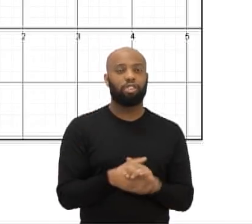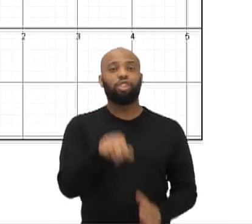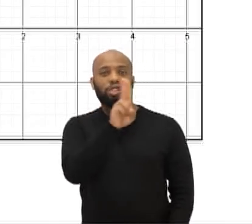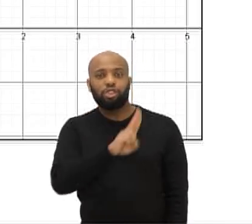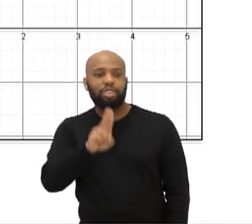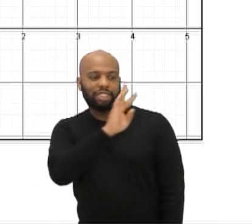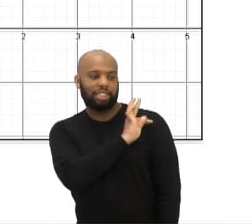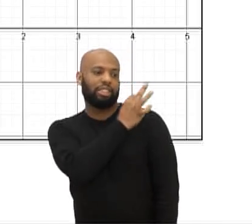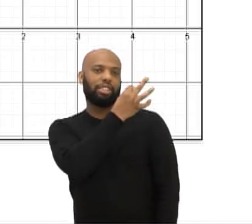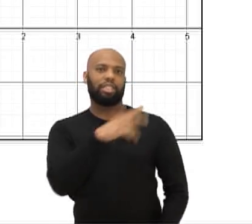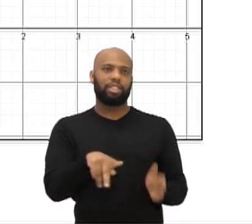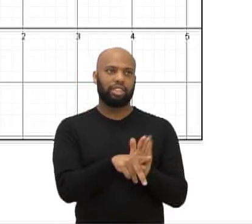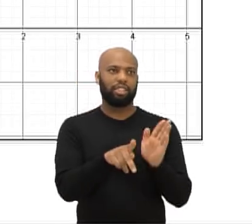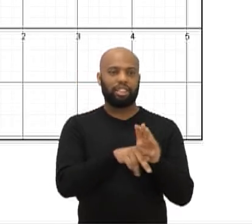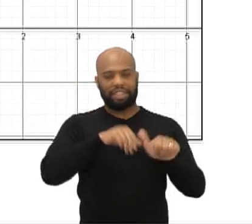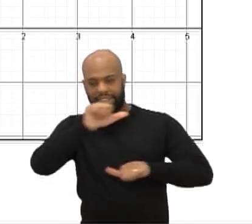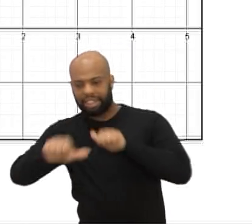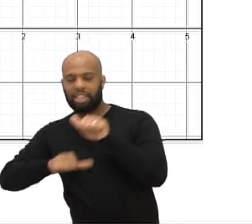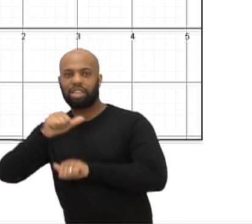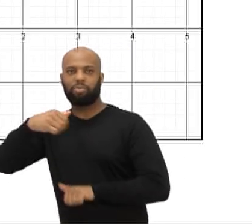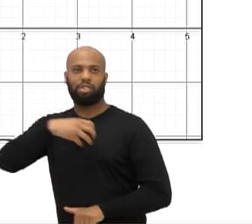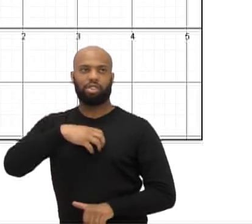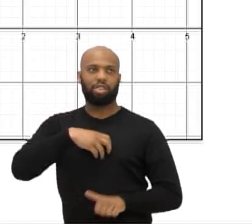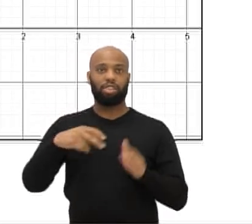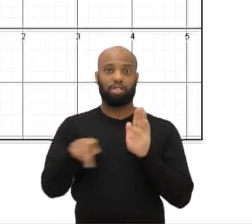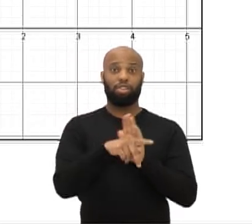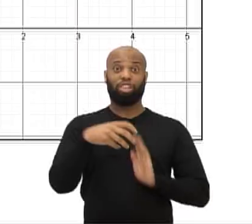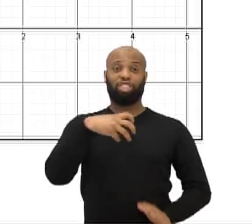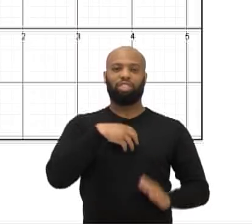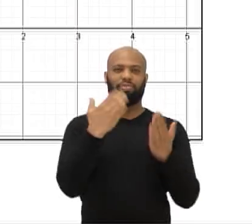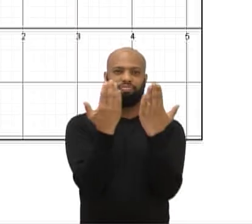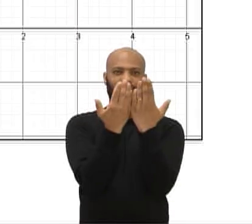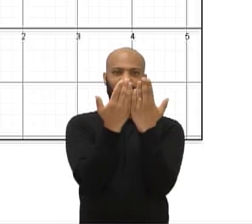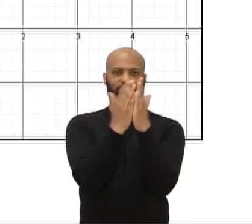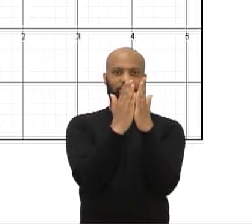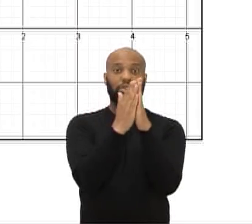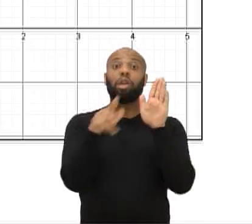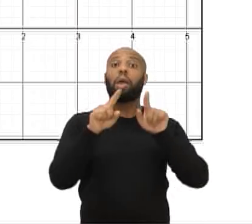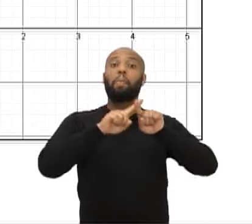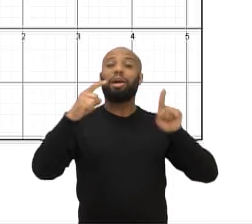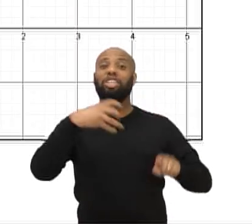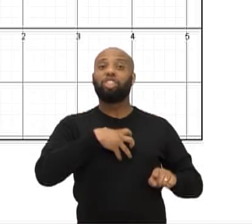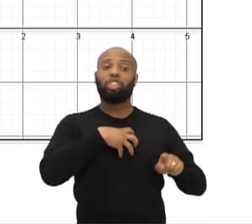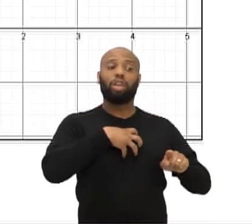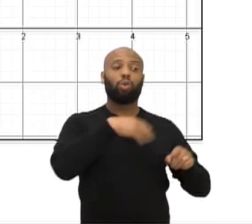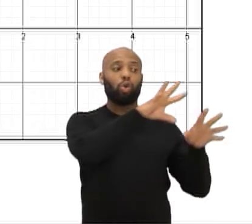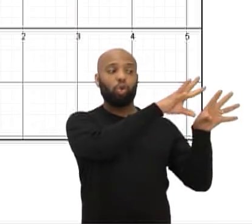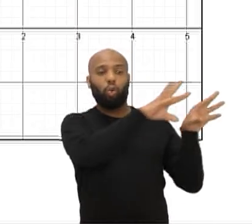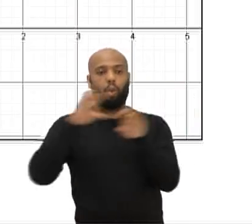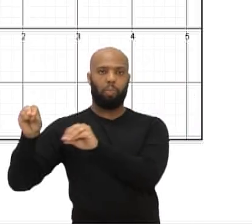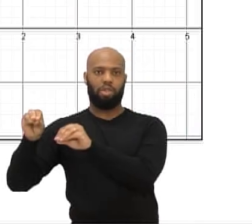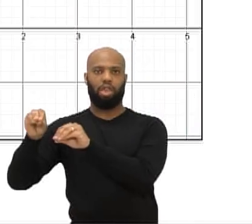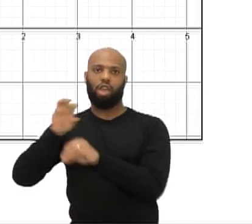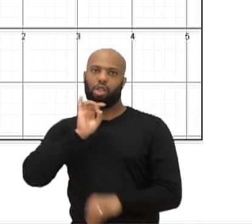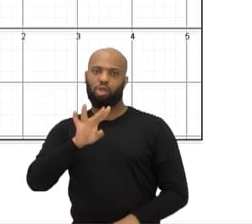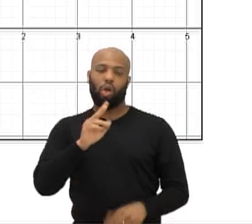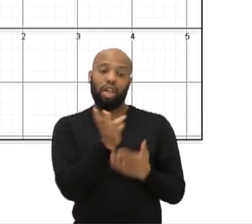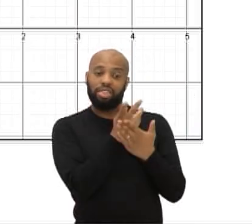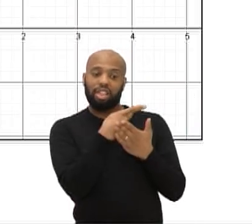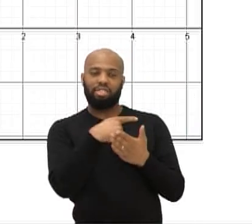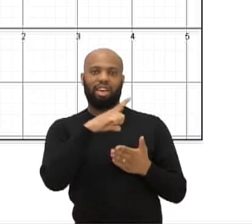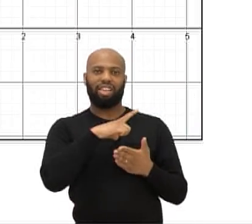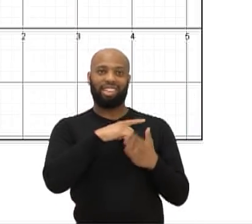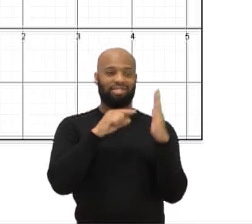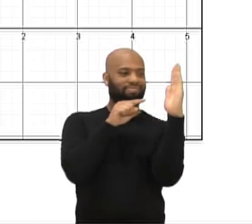usando a técnica de transformação simétrica de translação, que é essa que a gente está falando agora, desenhe a imagem disponível no